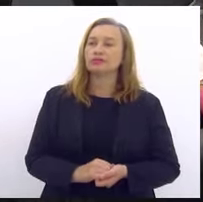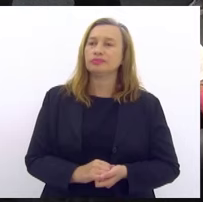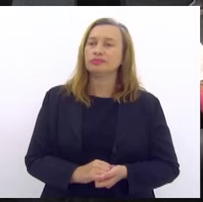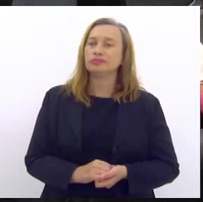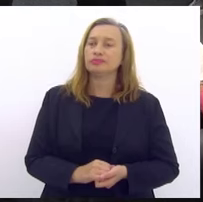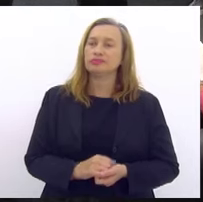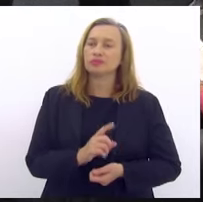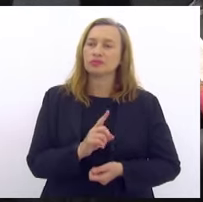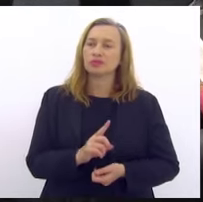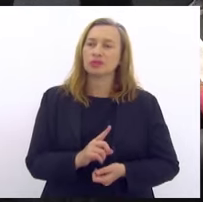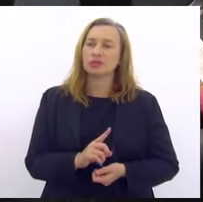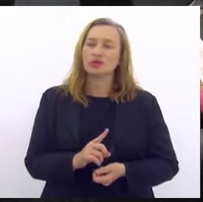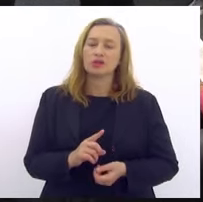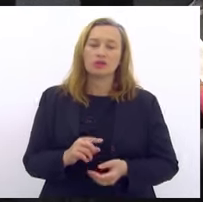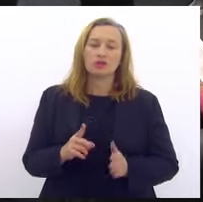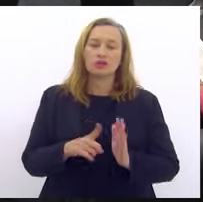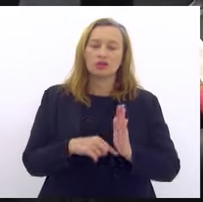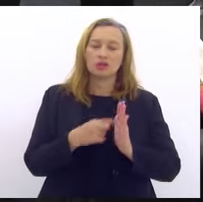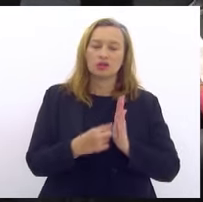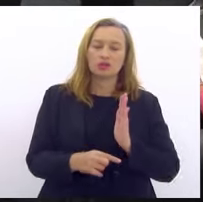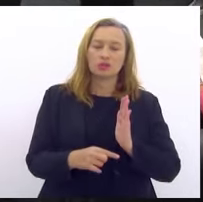Pela rejeição. Veto total